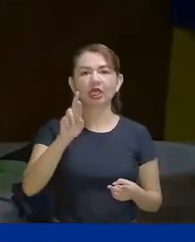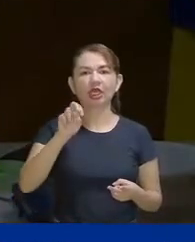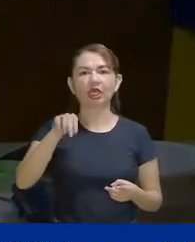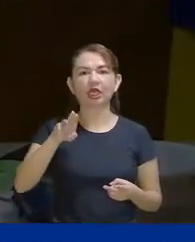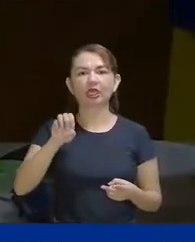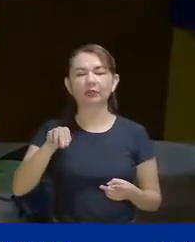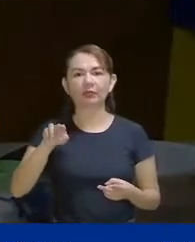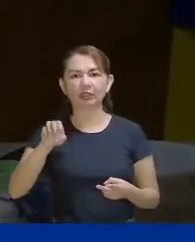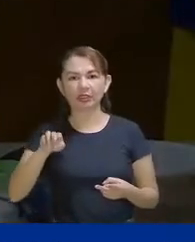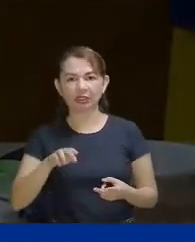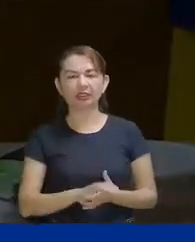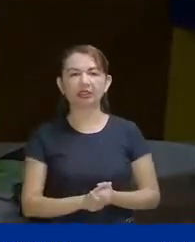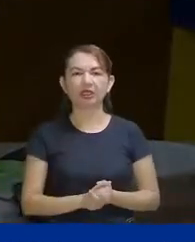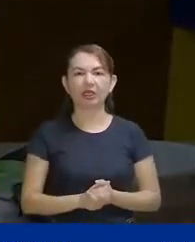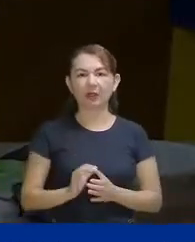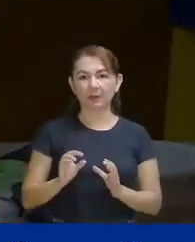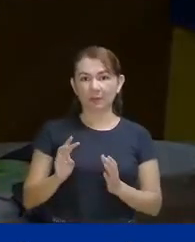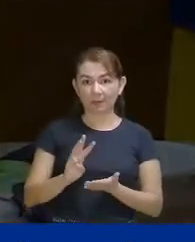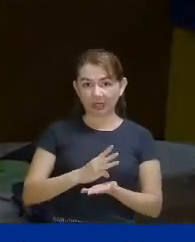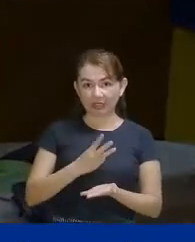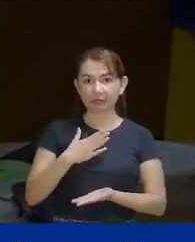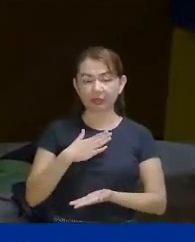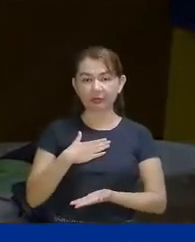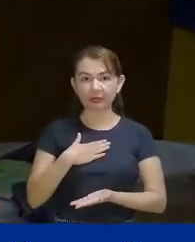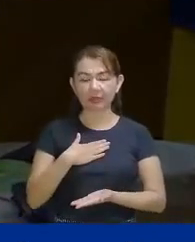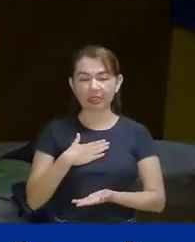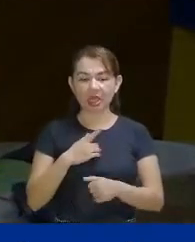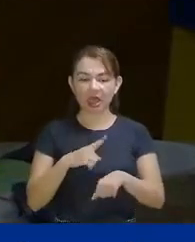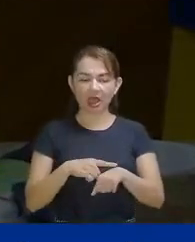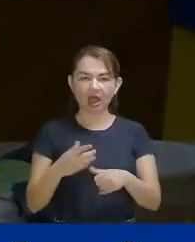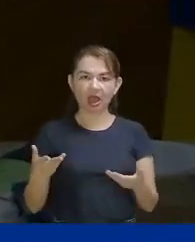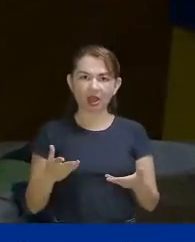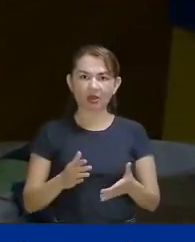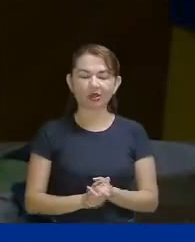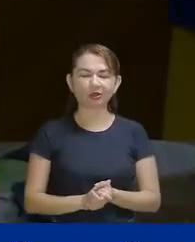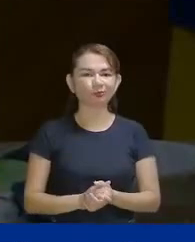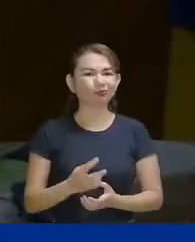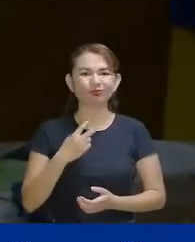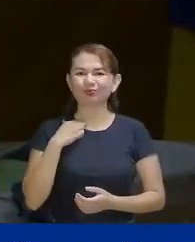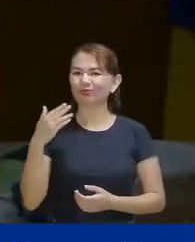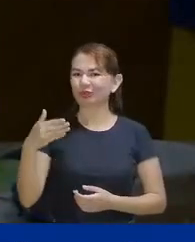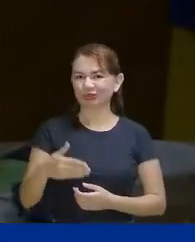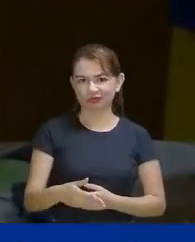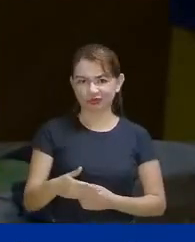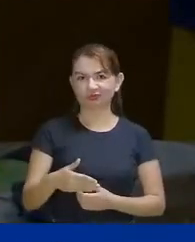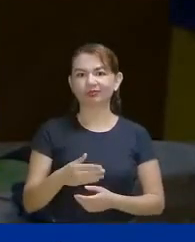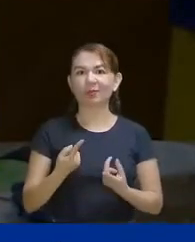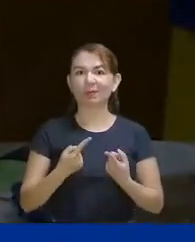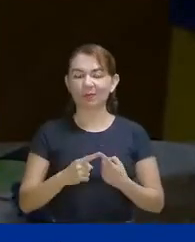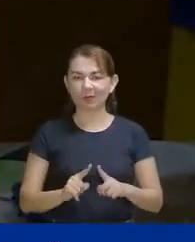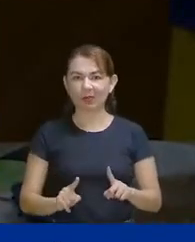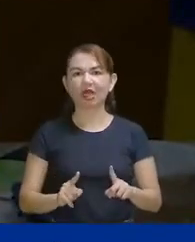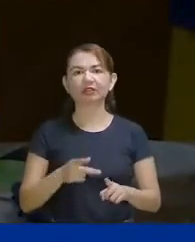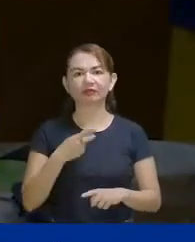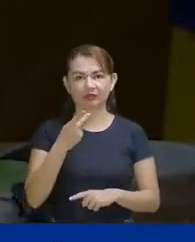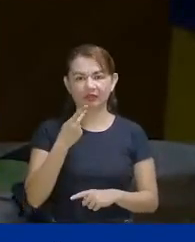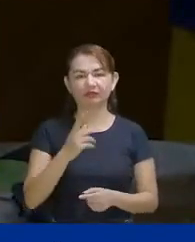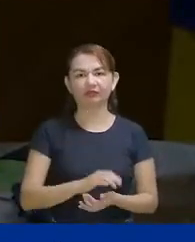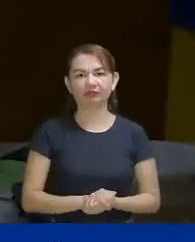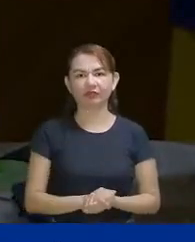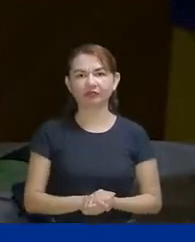anteontem. Ela mandou mensagem para mim ainda há pouco, dizendo que não vai ser possível estar, mas ela vai dar uma